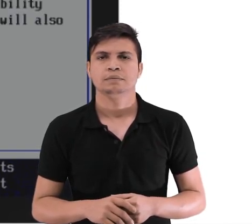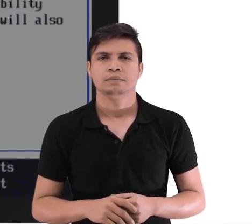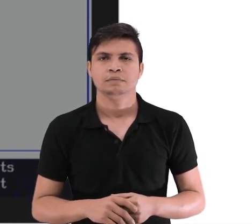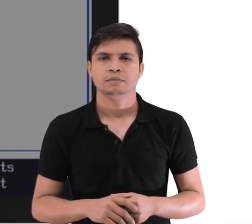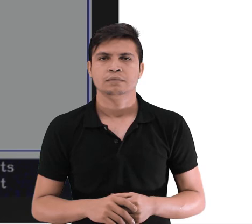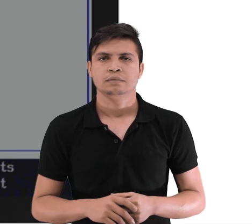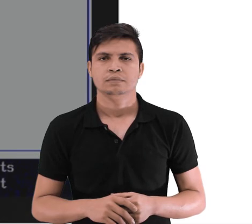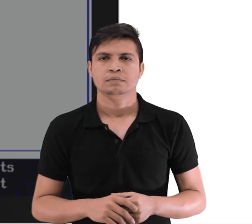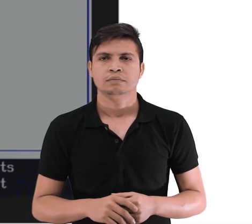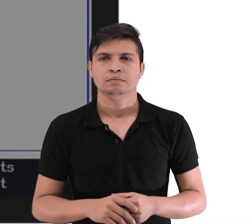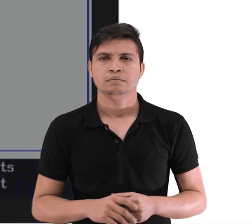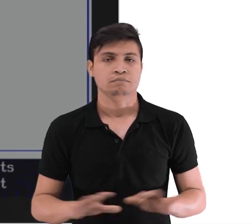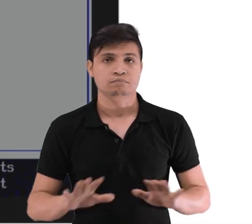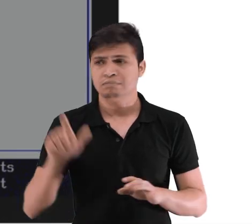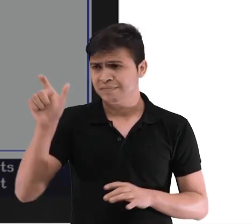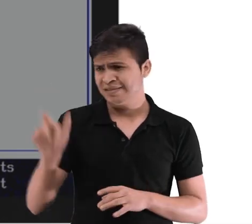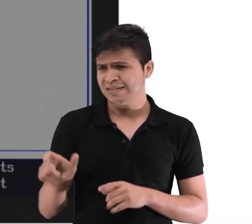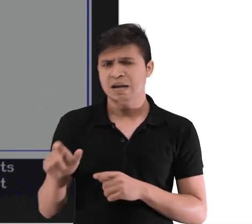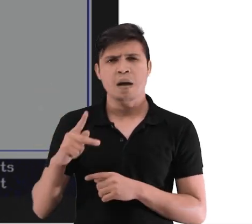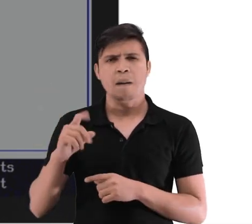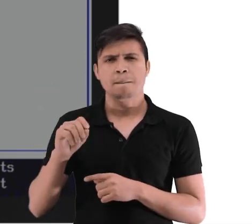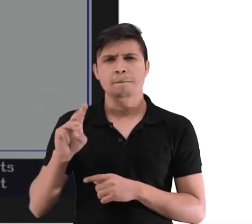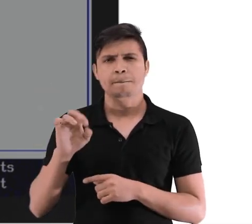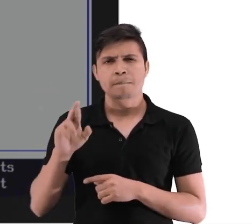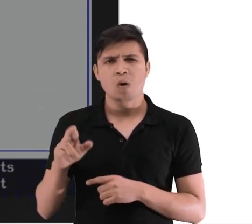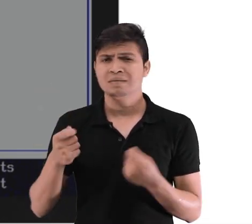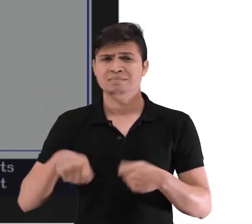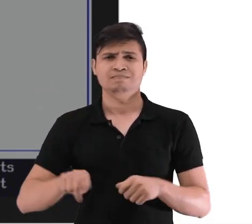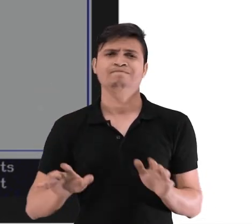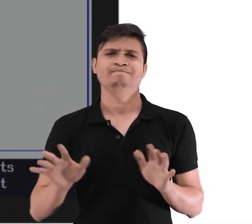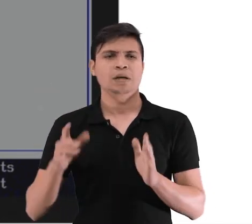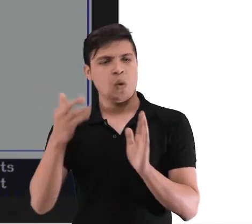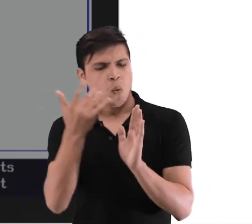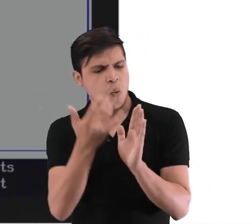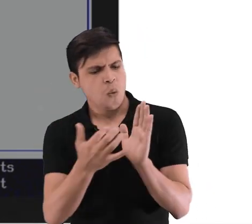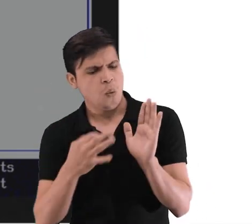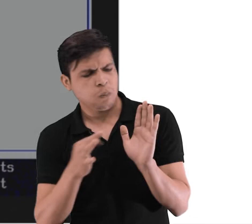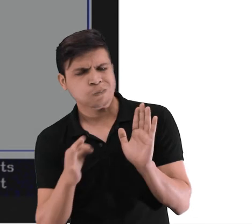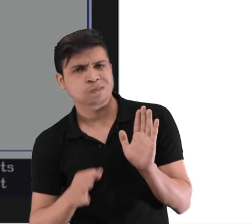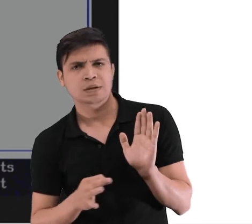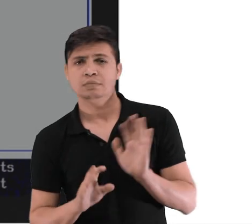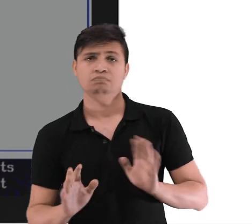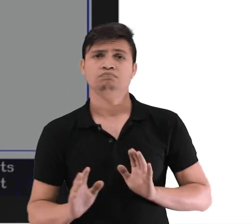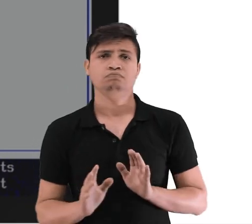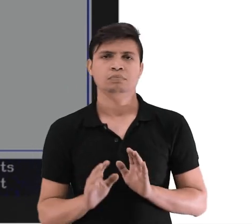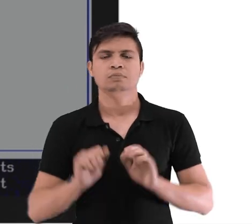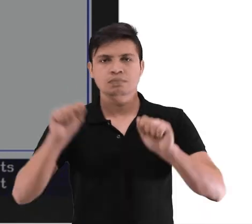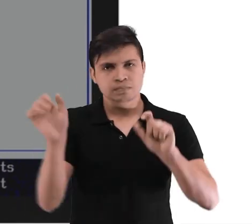Pronto, nessa parte do Power, nós não vamos precisar mexer muito a parte de configurações, certo? Vamos passar